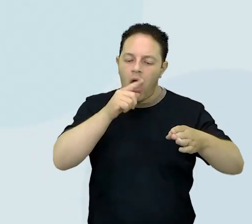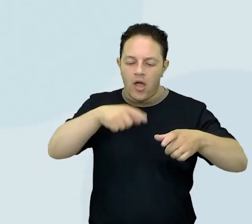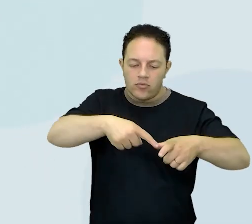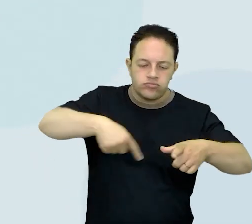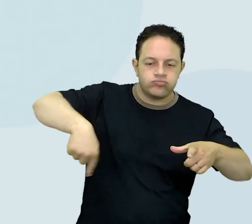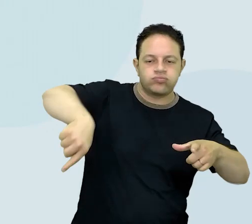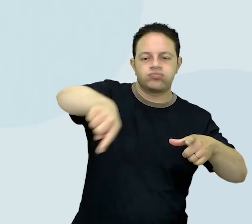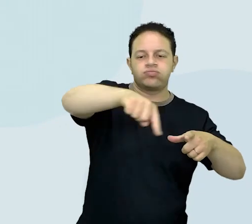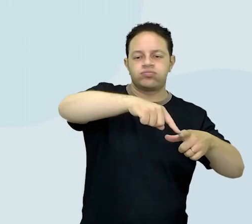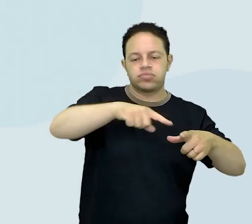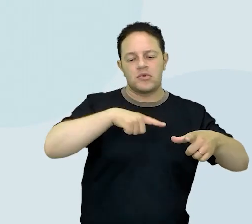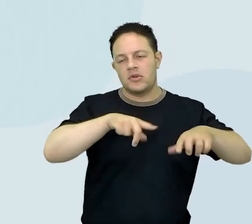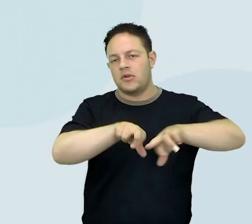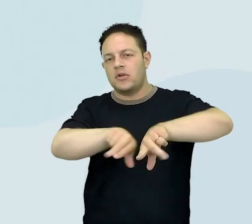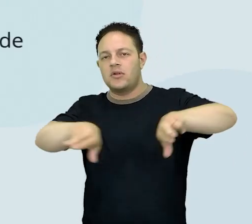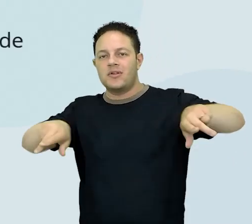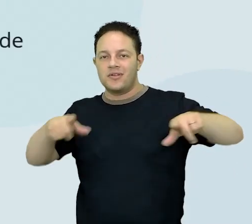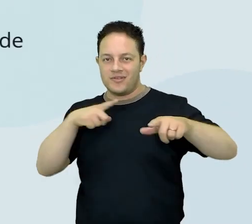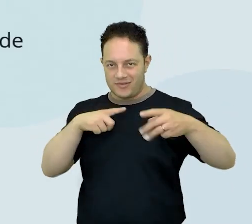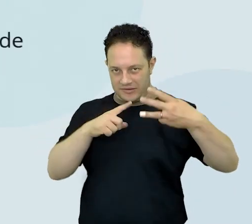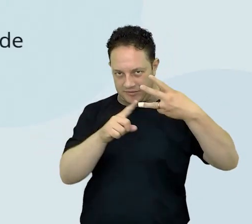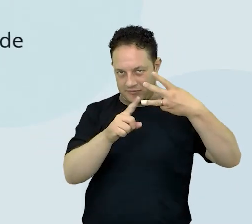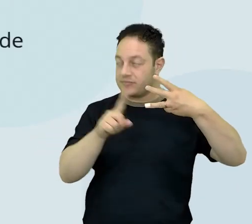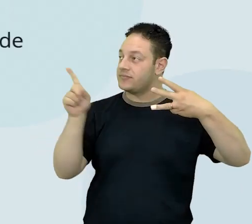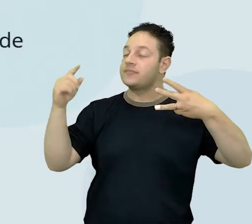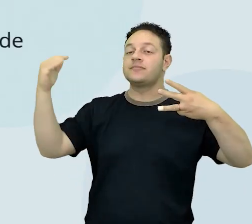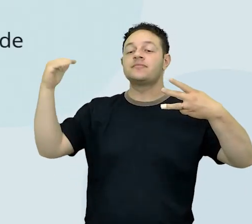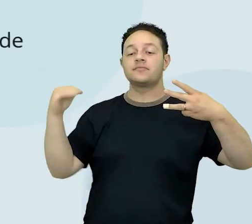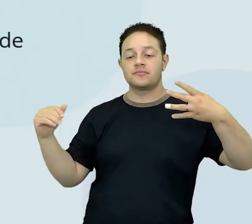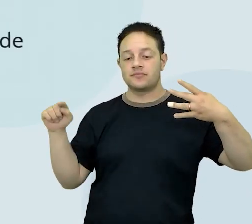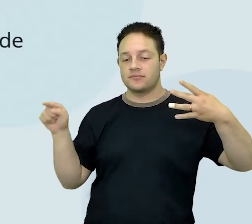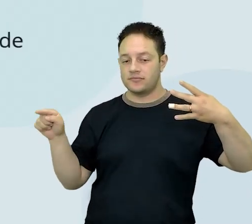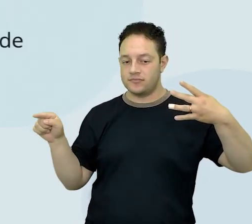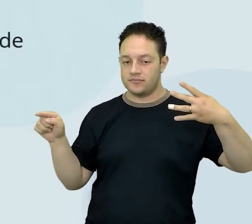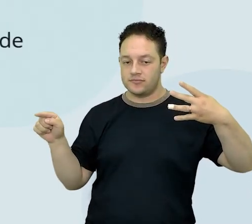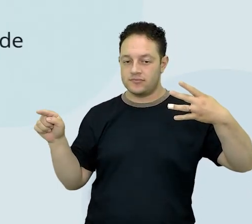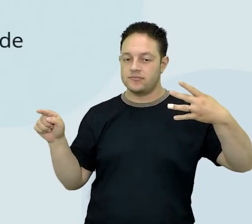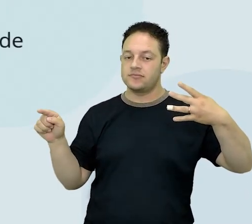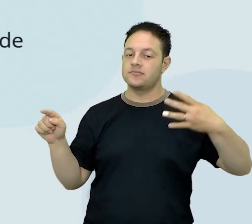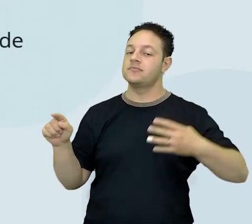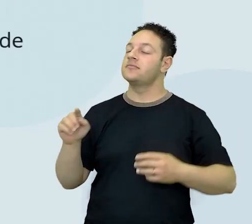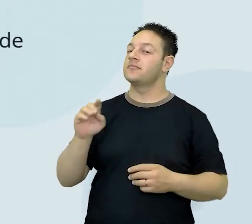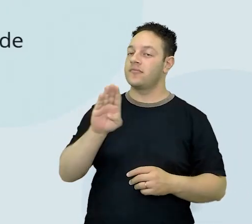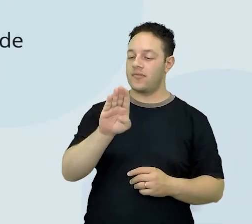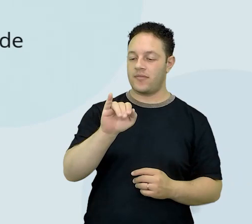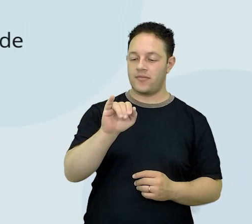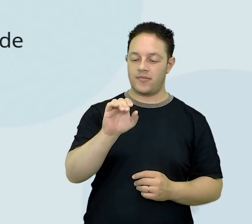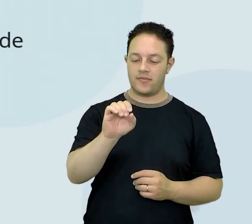região, uma região que você quiser pesquisar. Depois nós temos os mapas